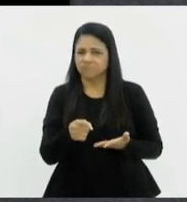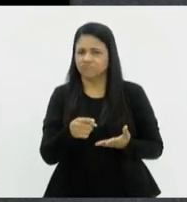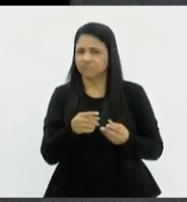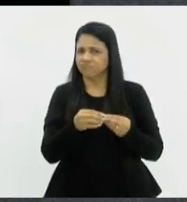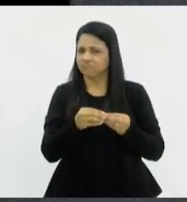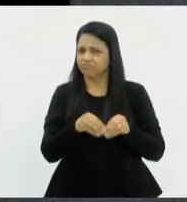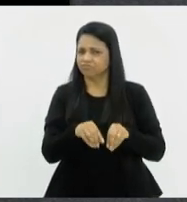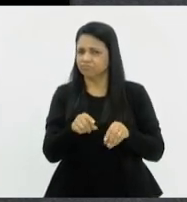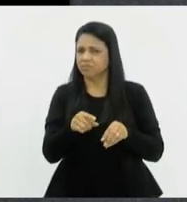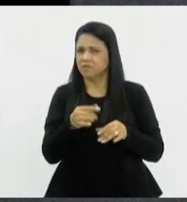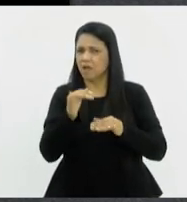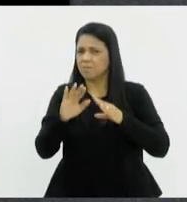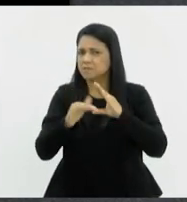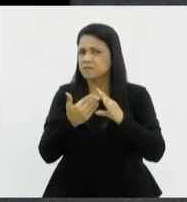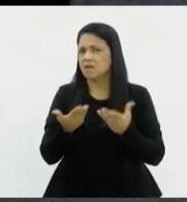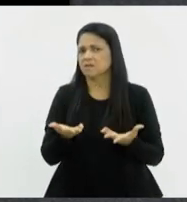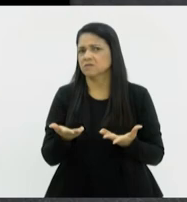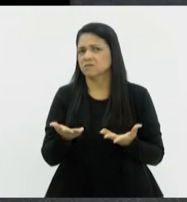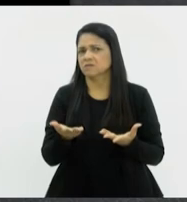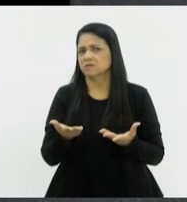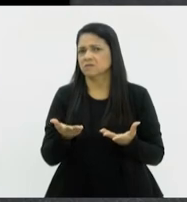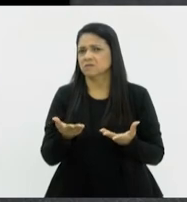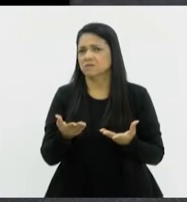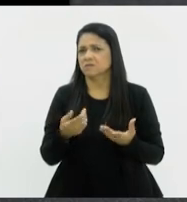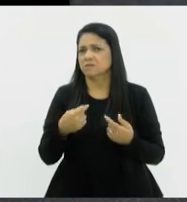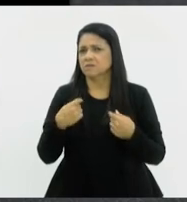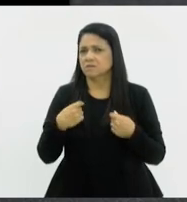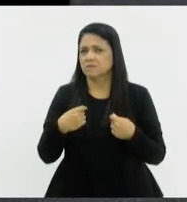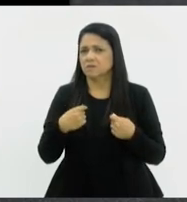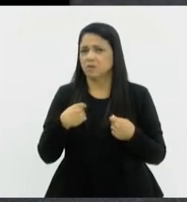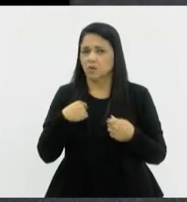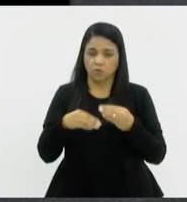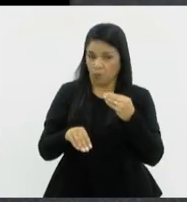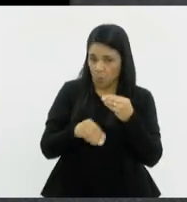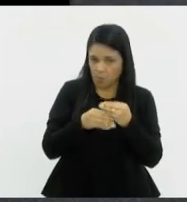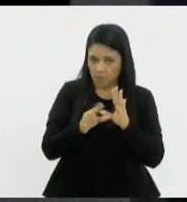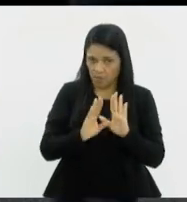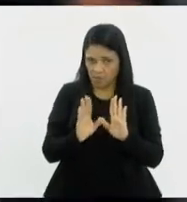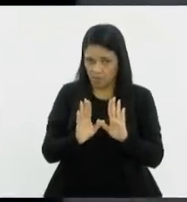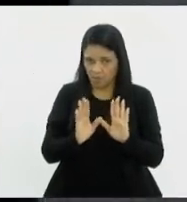precariedade dessa mensagem que a gente deve frisar, eu não vou emendar, pode deixar,